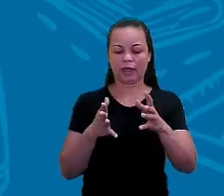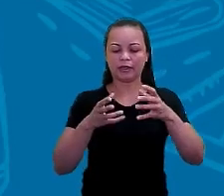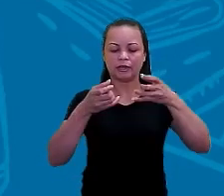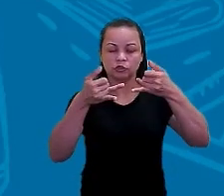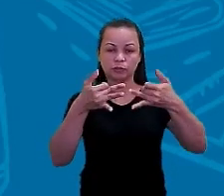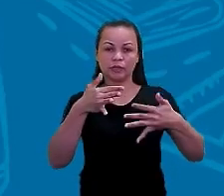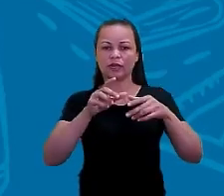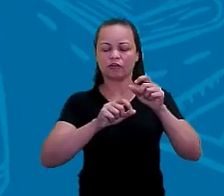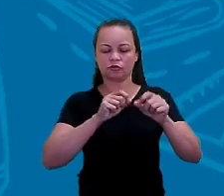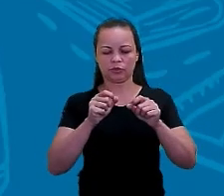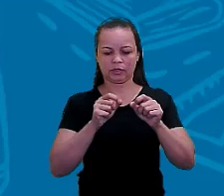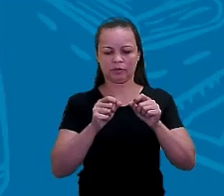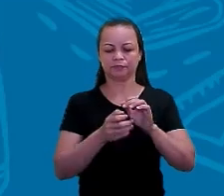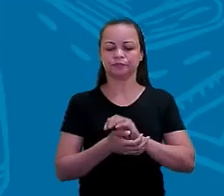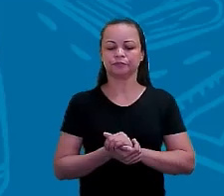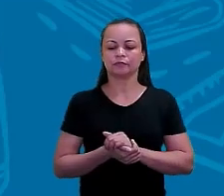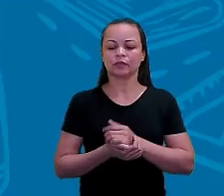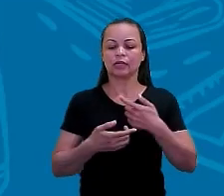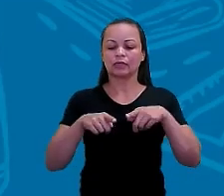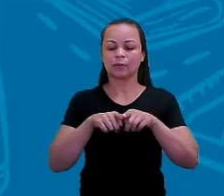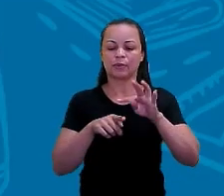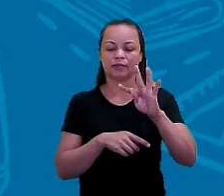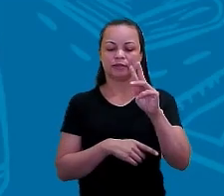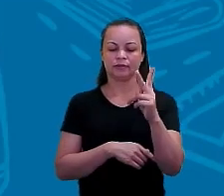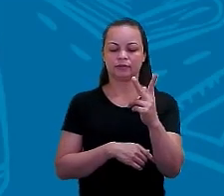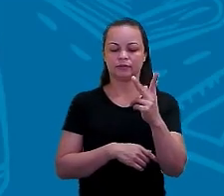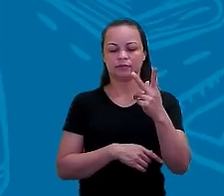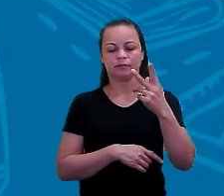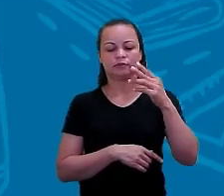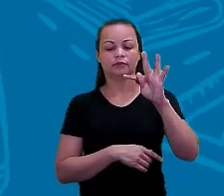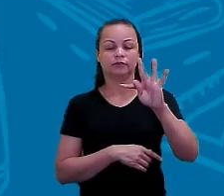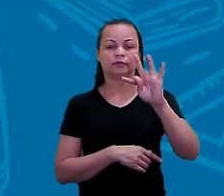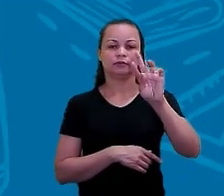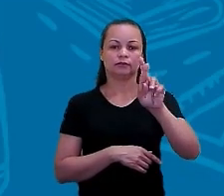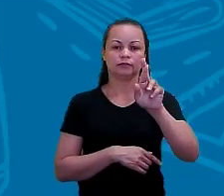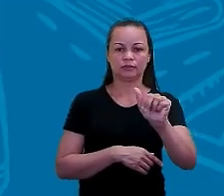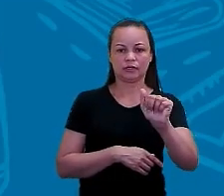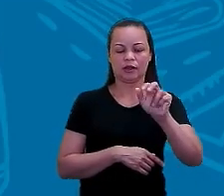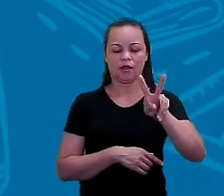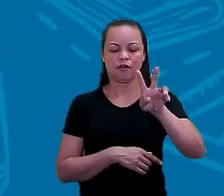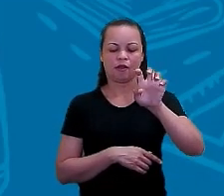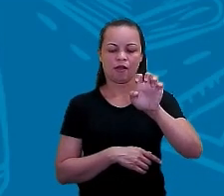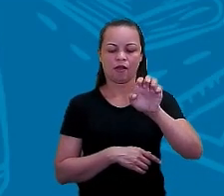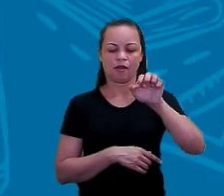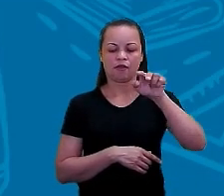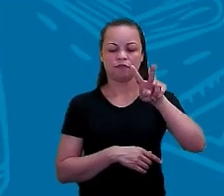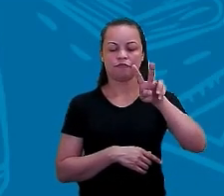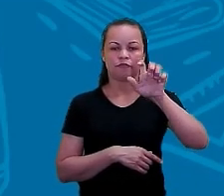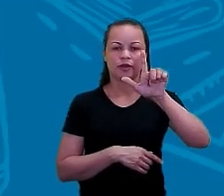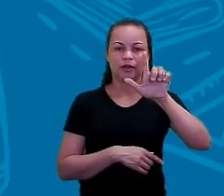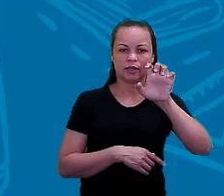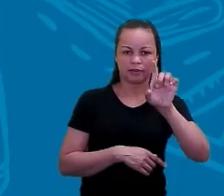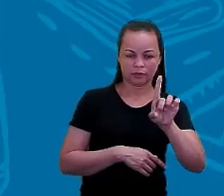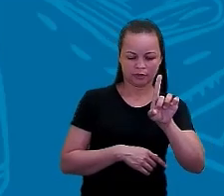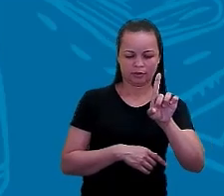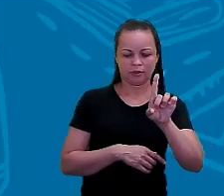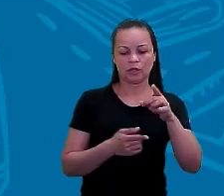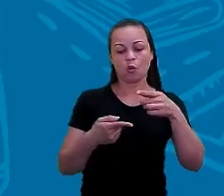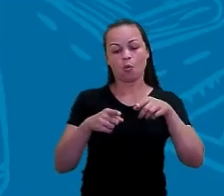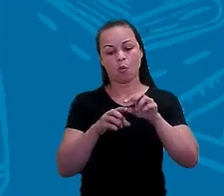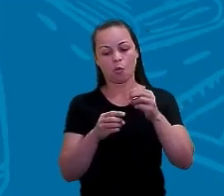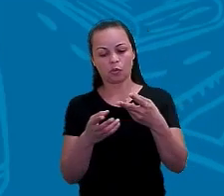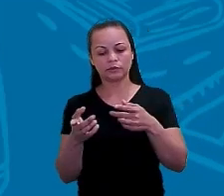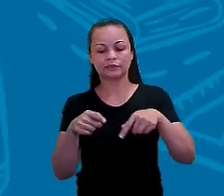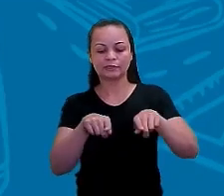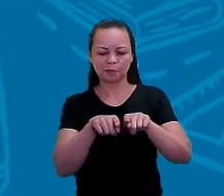que we visited Central Park and walked around it. We visited Central Park and